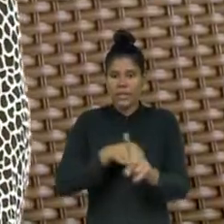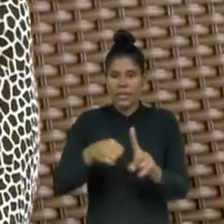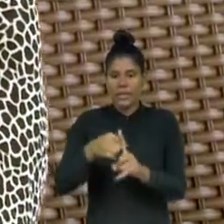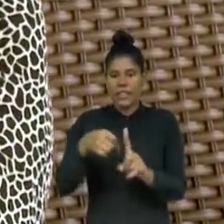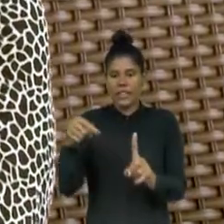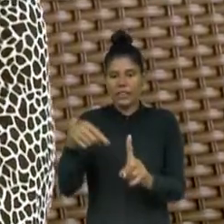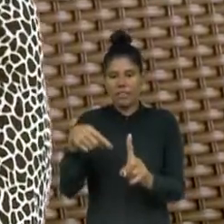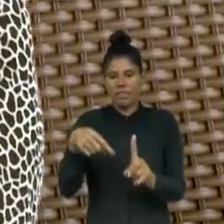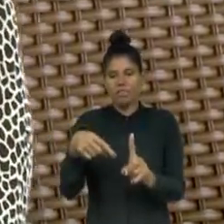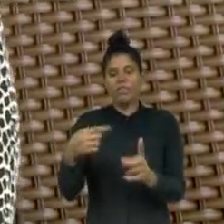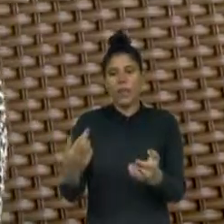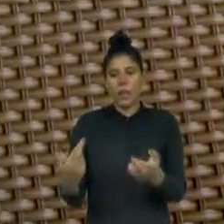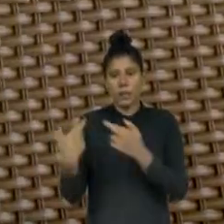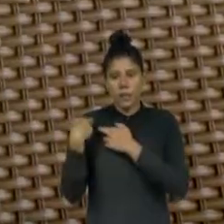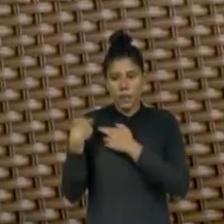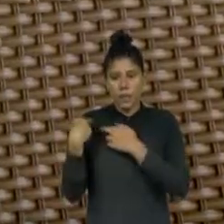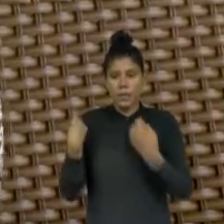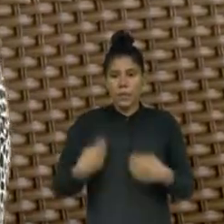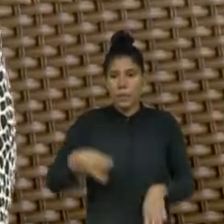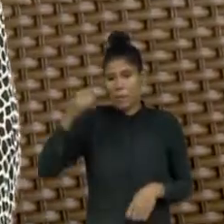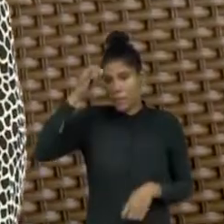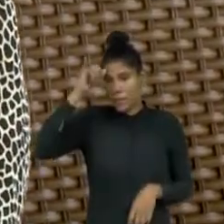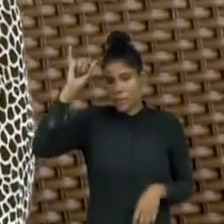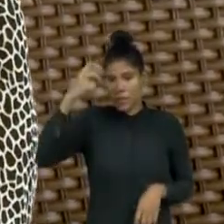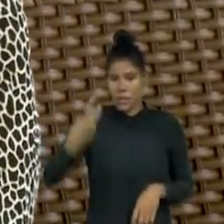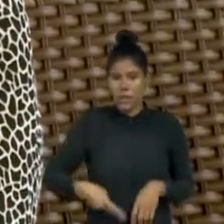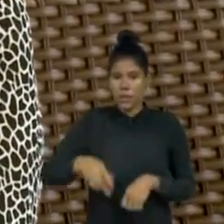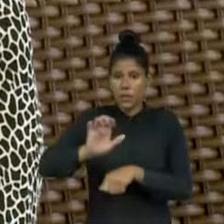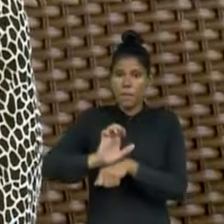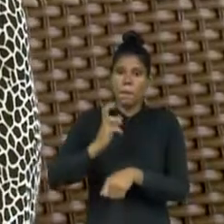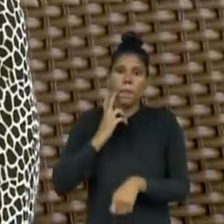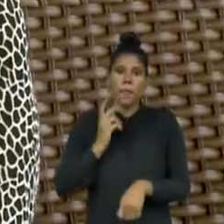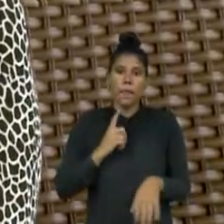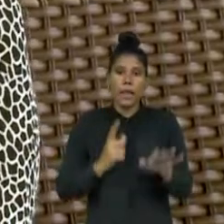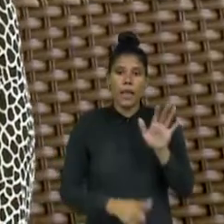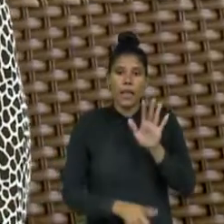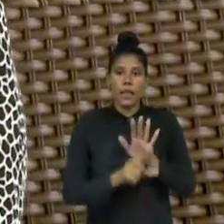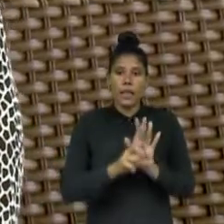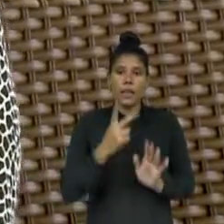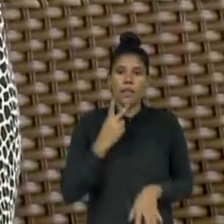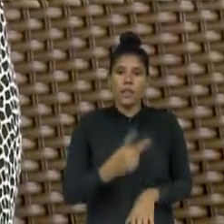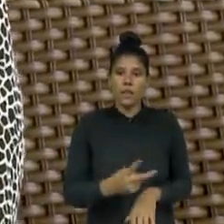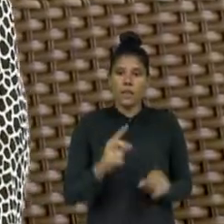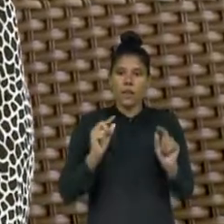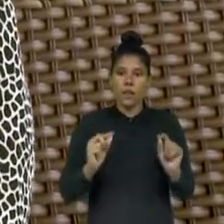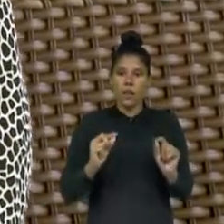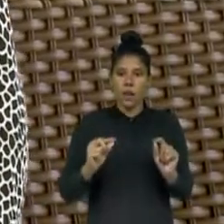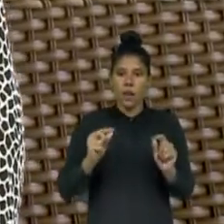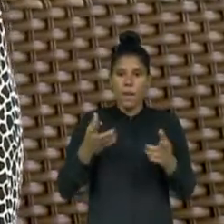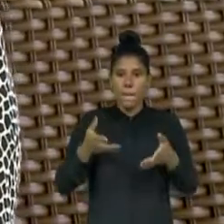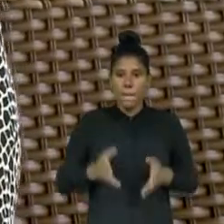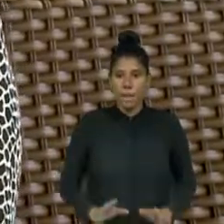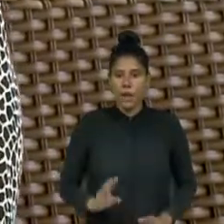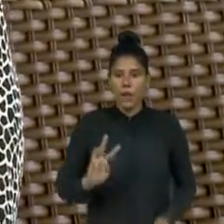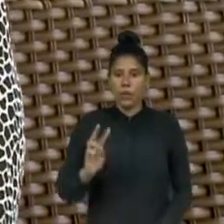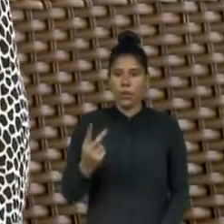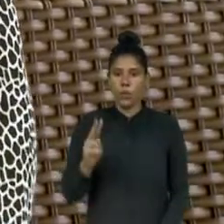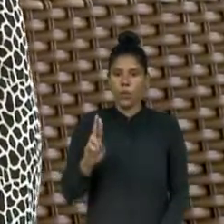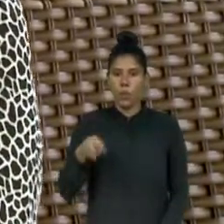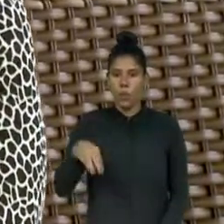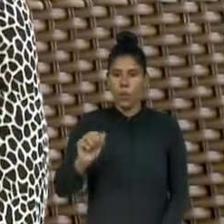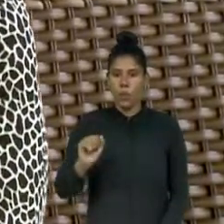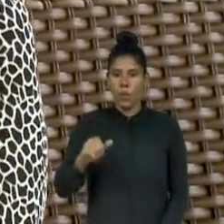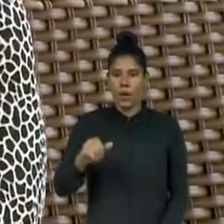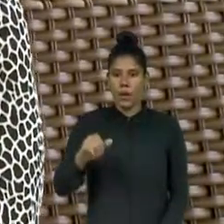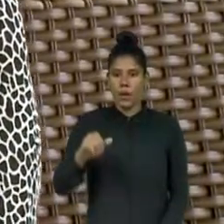é fazer prevenção. No estado do Ceará, nós temos uma lei que fala de parto humanizado, né? É um caminho, é importante, mas a gente